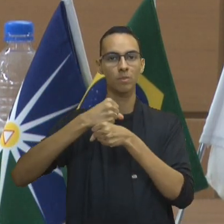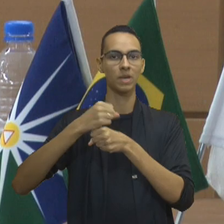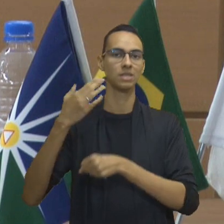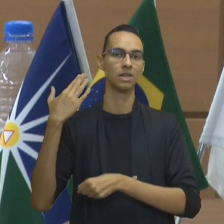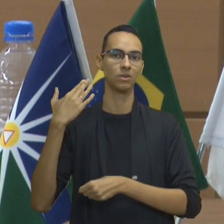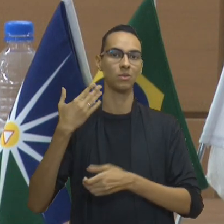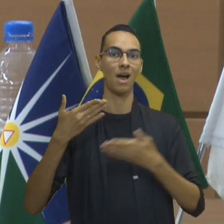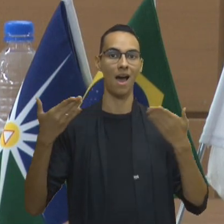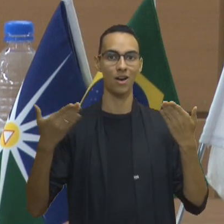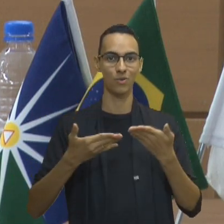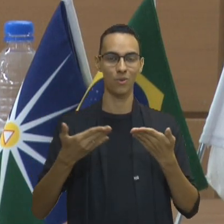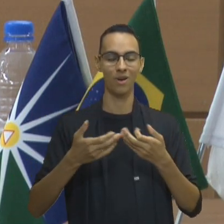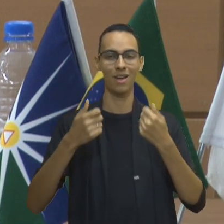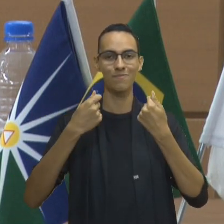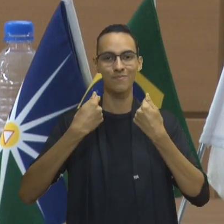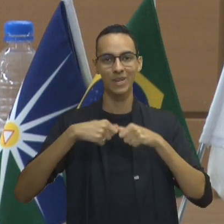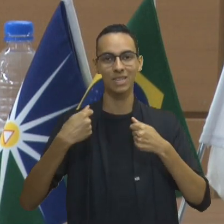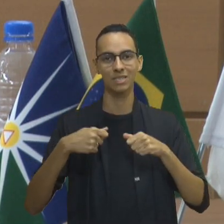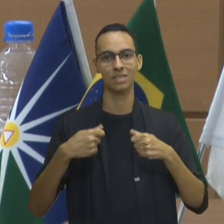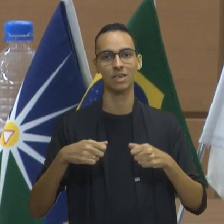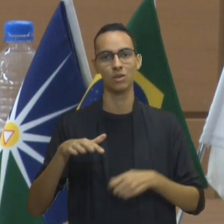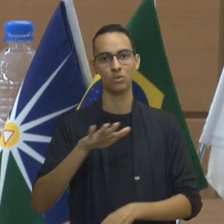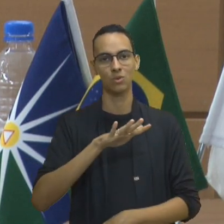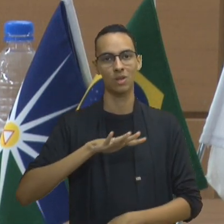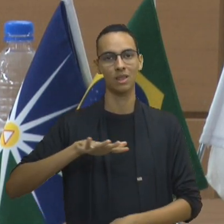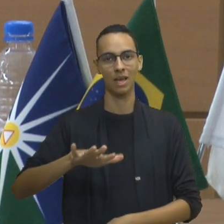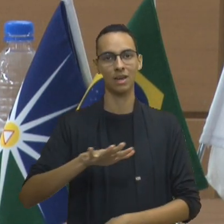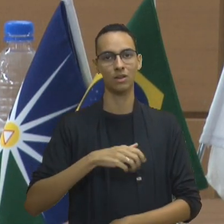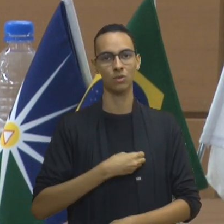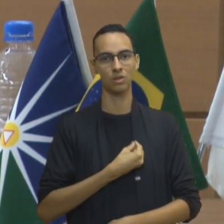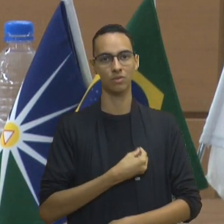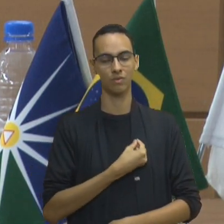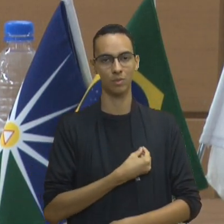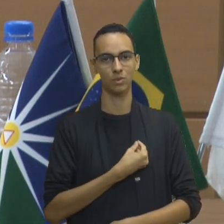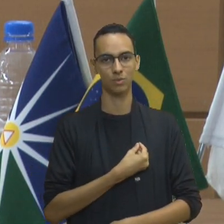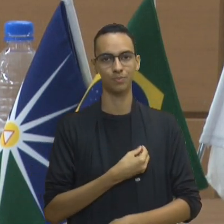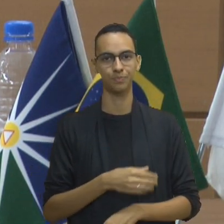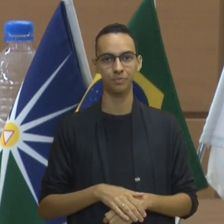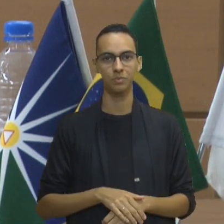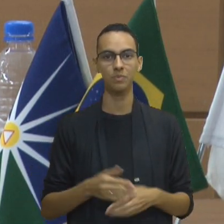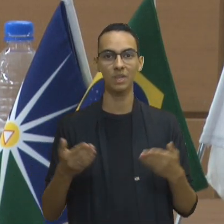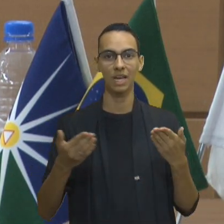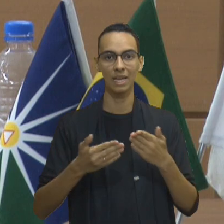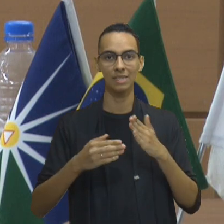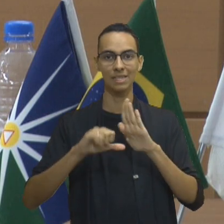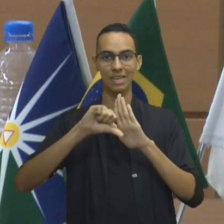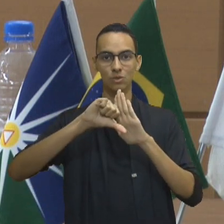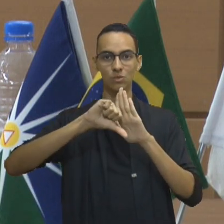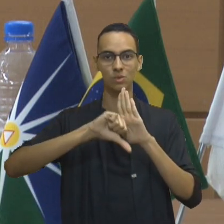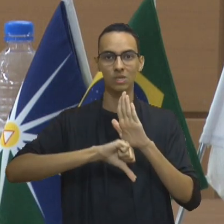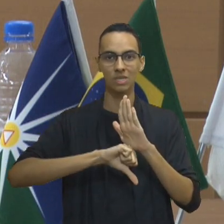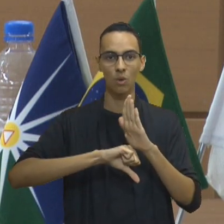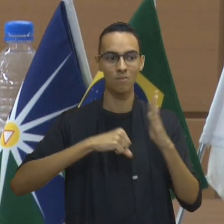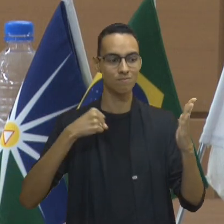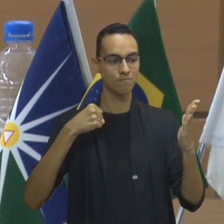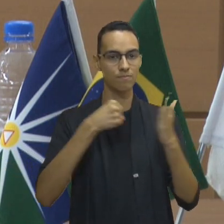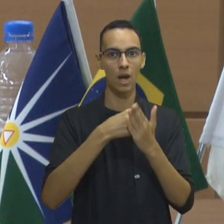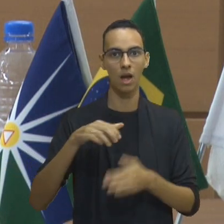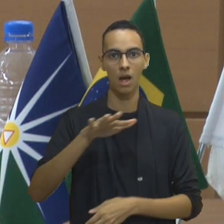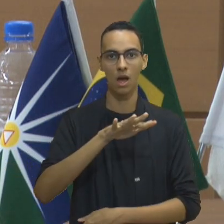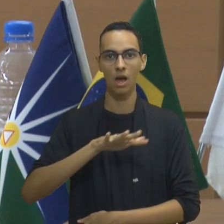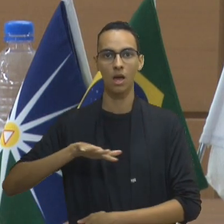necessária para o momento atual. Essa redução impacta diversos segmentos,